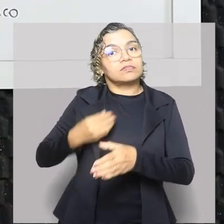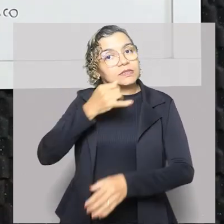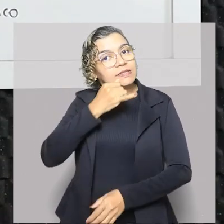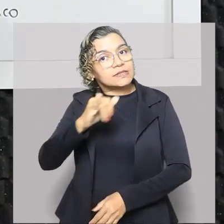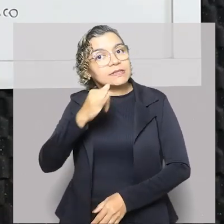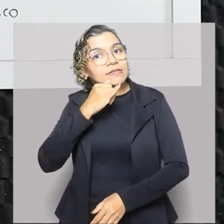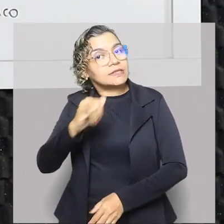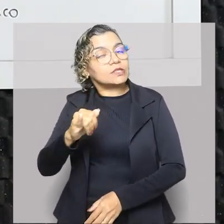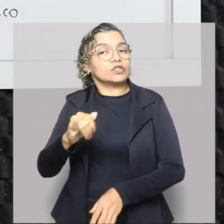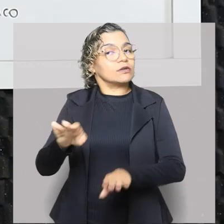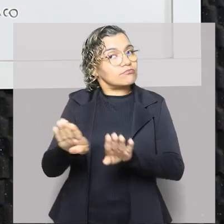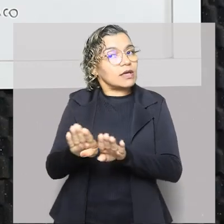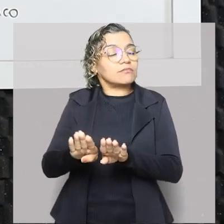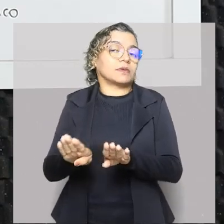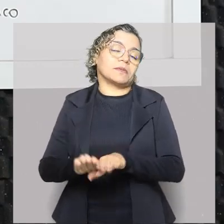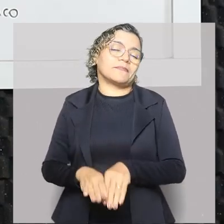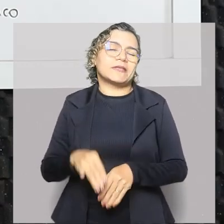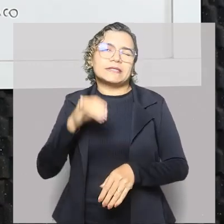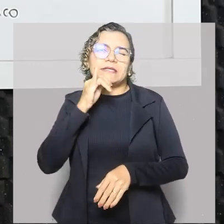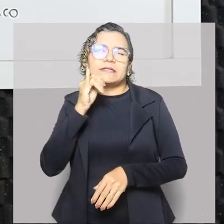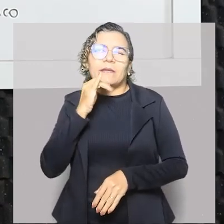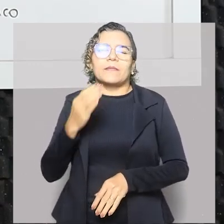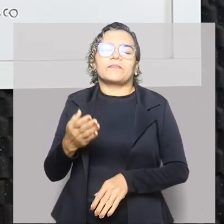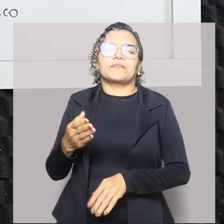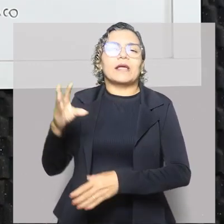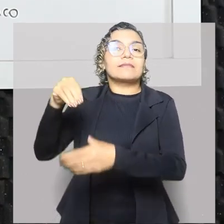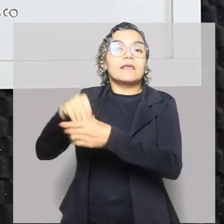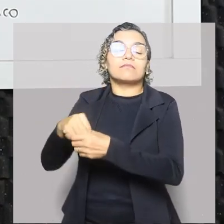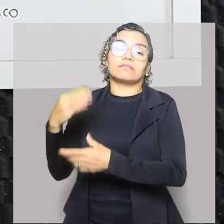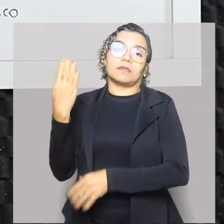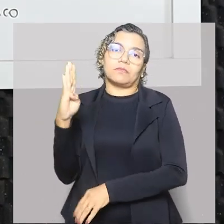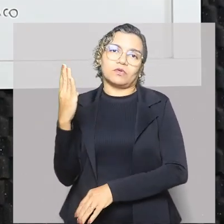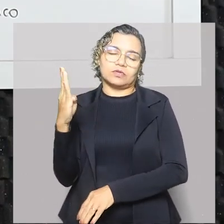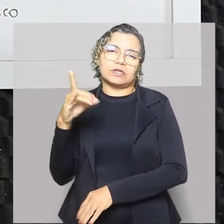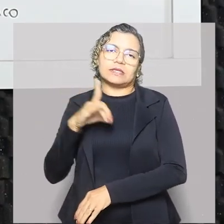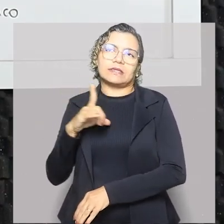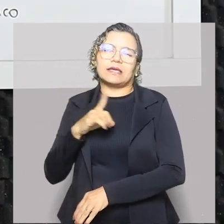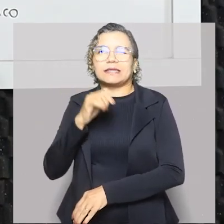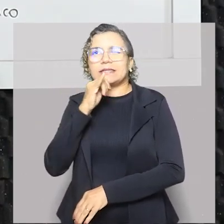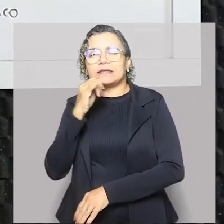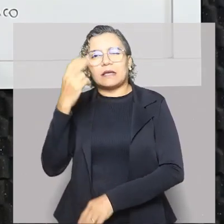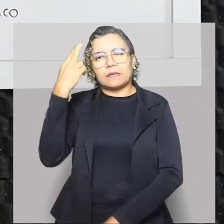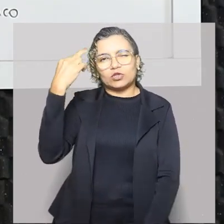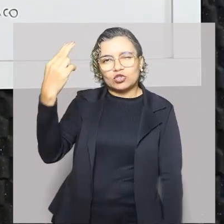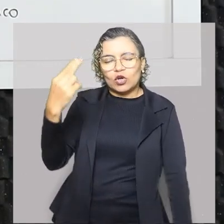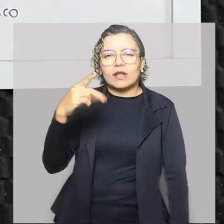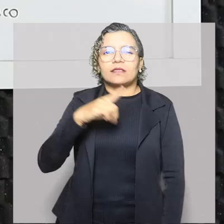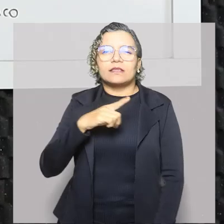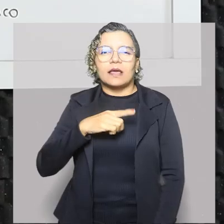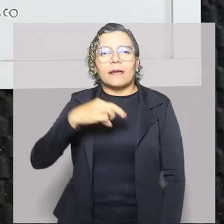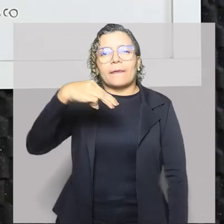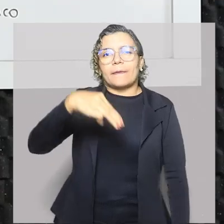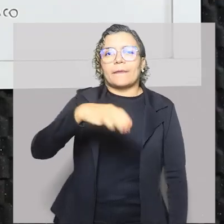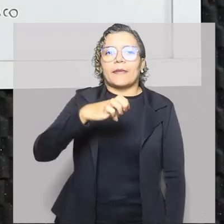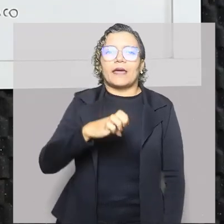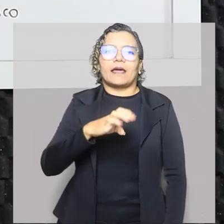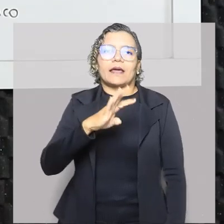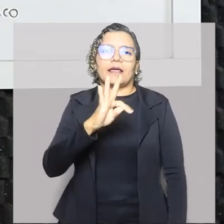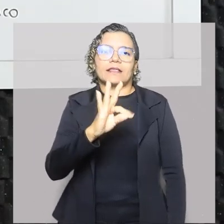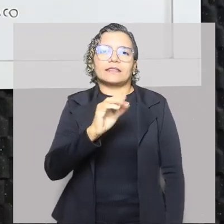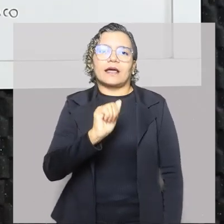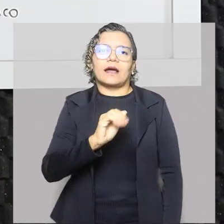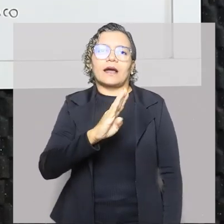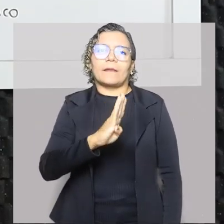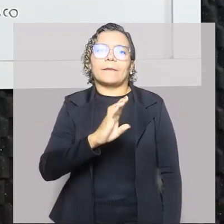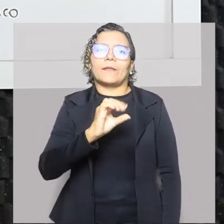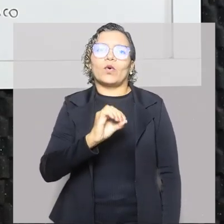quando você ouve falar lá na biologia, aquela história de metabolismo, né? Raíssa, eu já ouvi muito falar